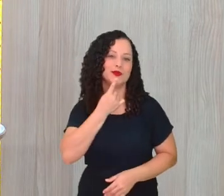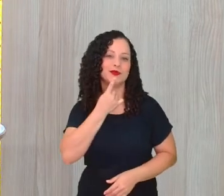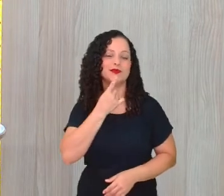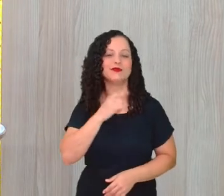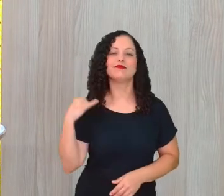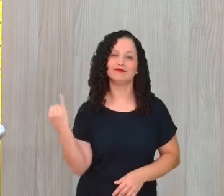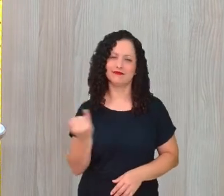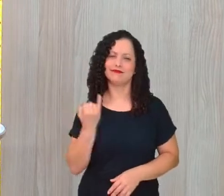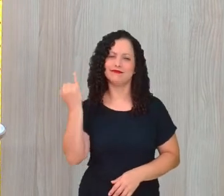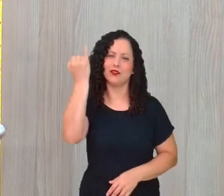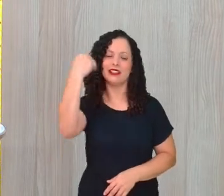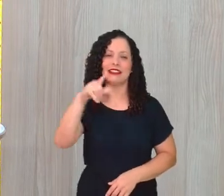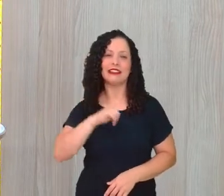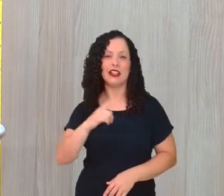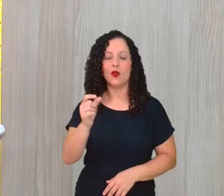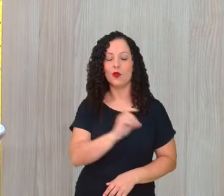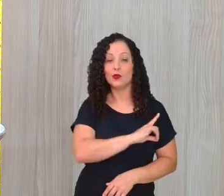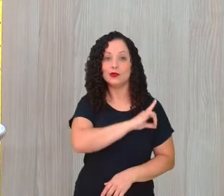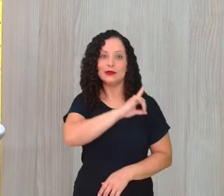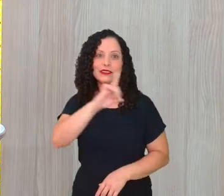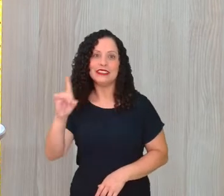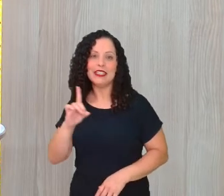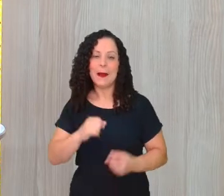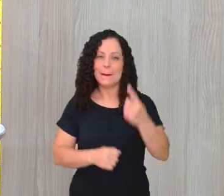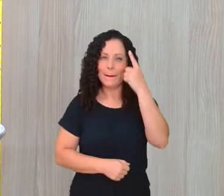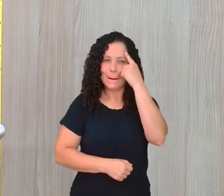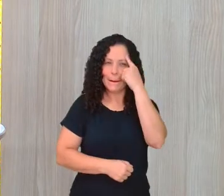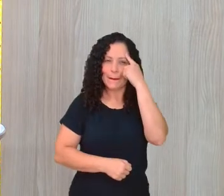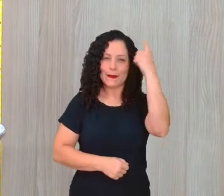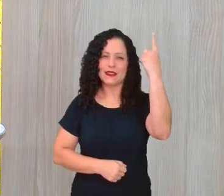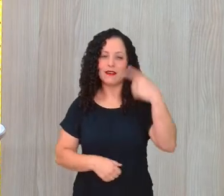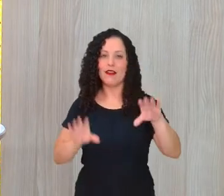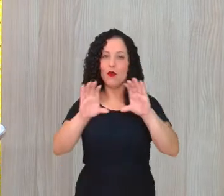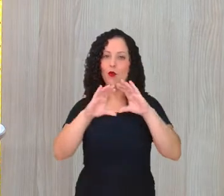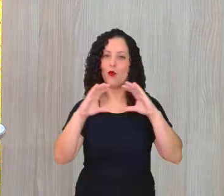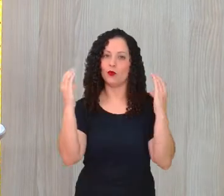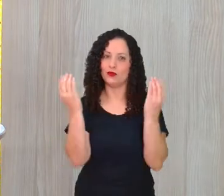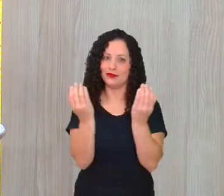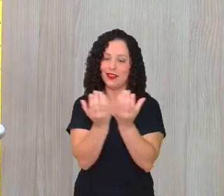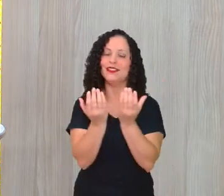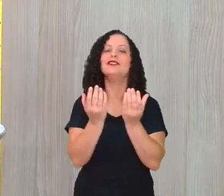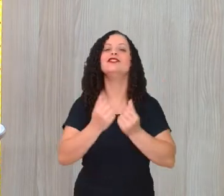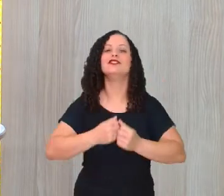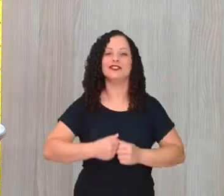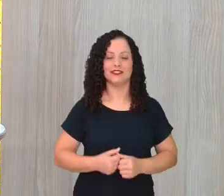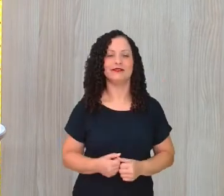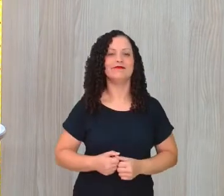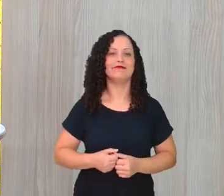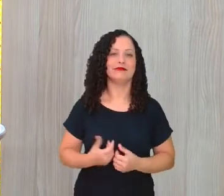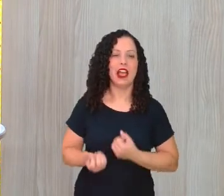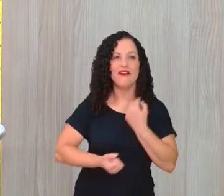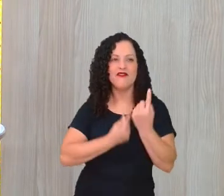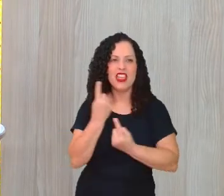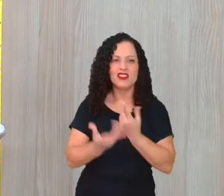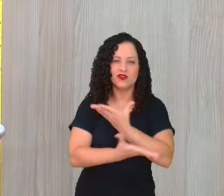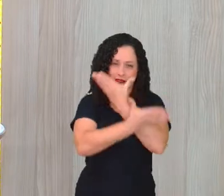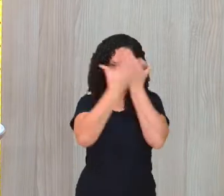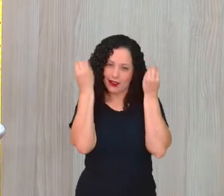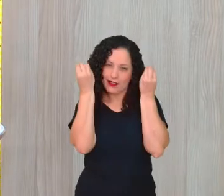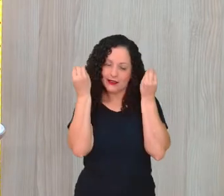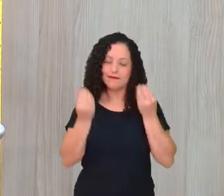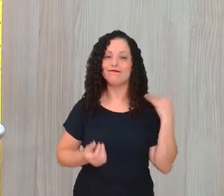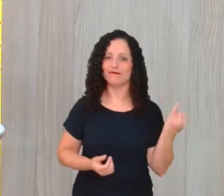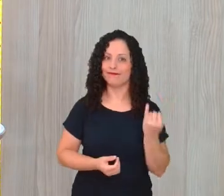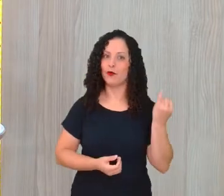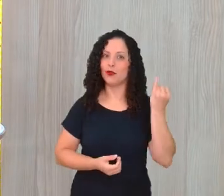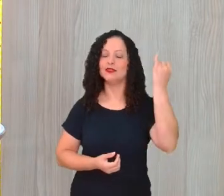que a gente tenha um dia para pensar, né? Nessas comunidades que nem sempre a gente leva em consideração, né?